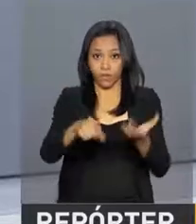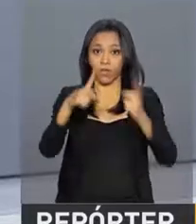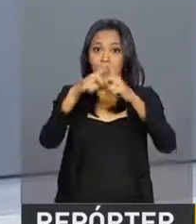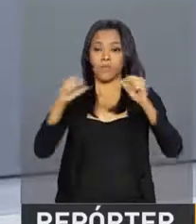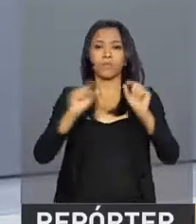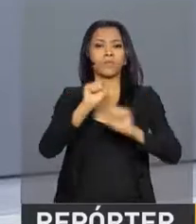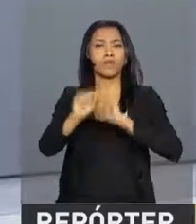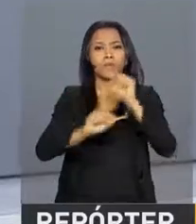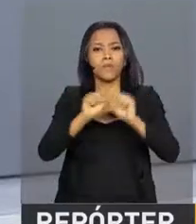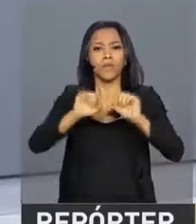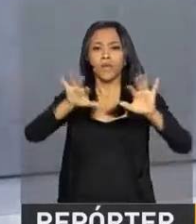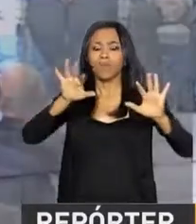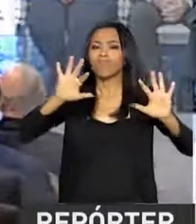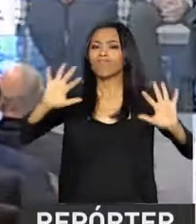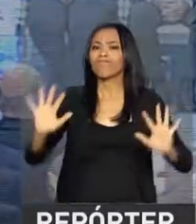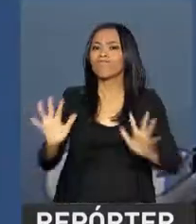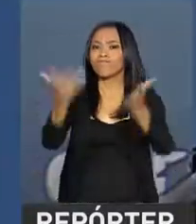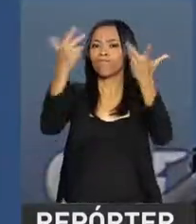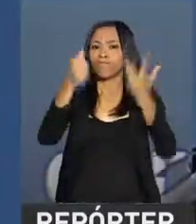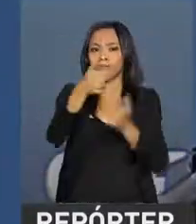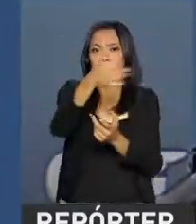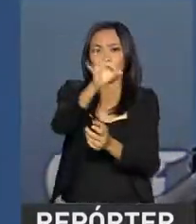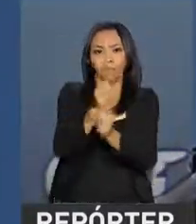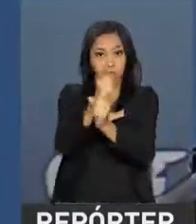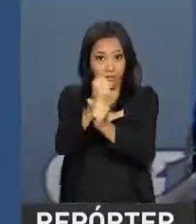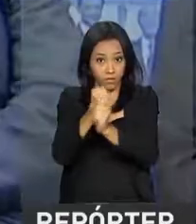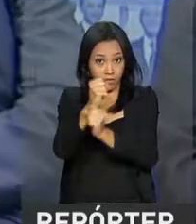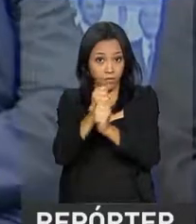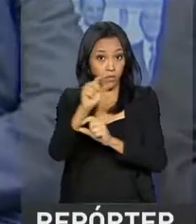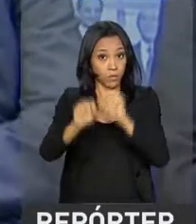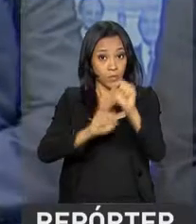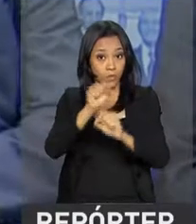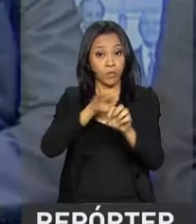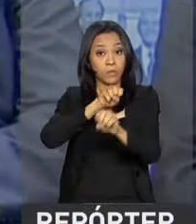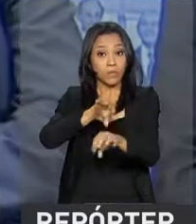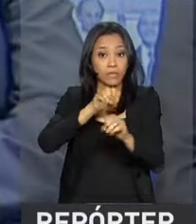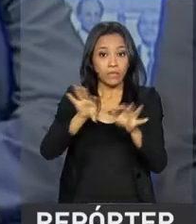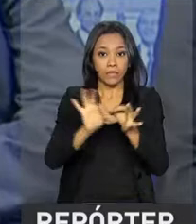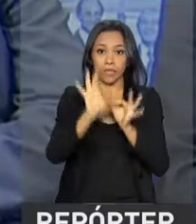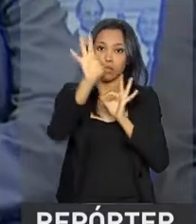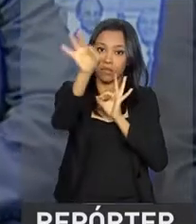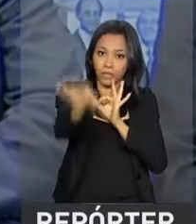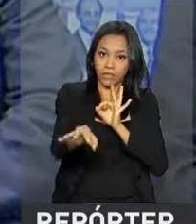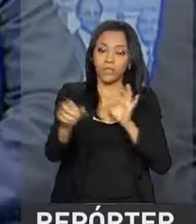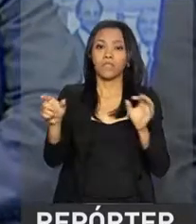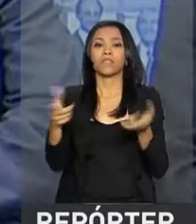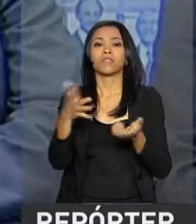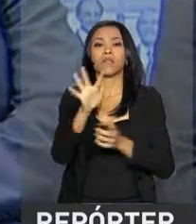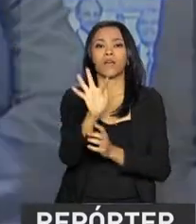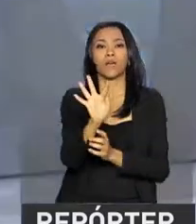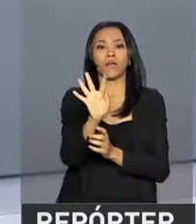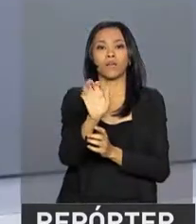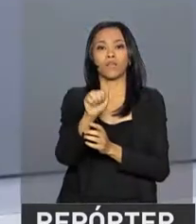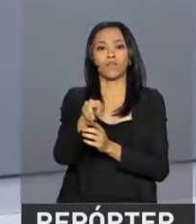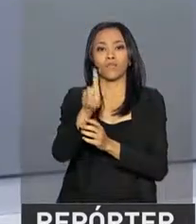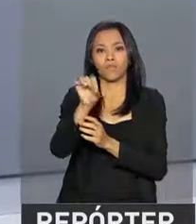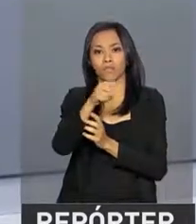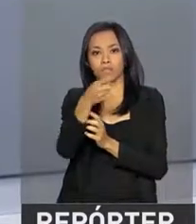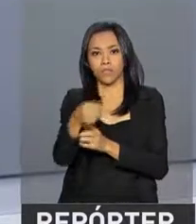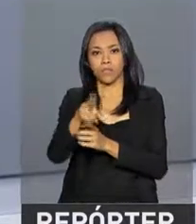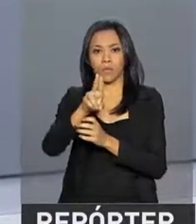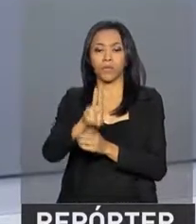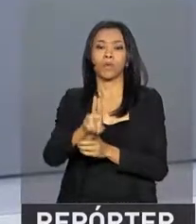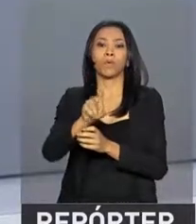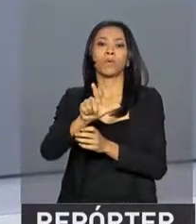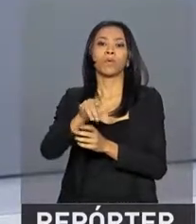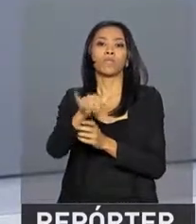Brasília, da comemoração dos 10 anos do Programa de Educação à Distância da Fundação Ulisses Guimarães. Em seu discurso, o